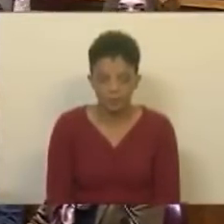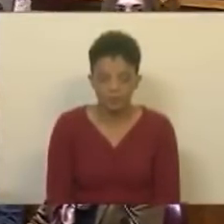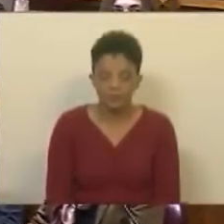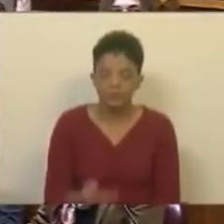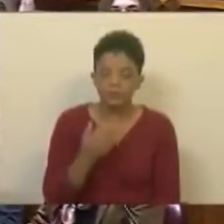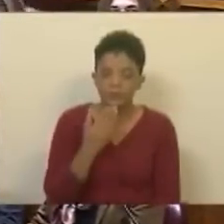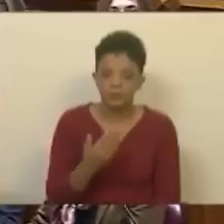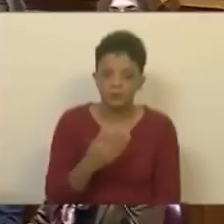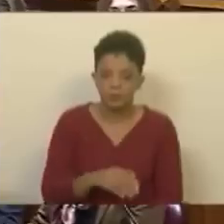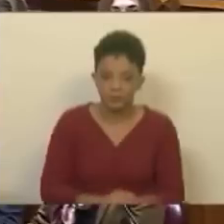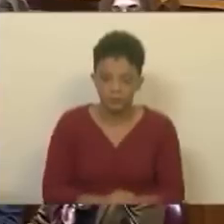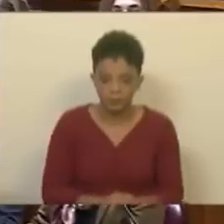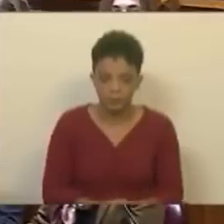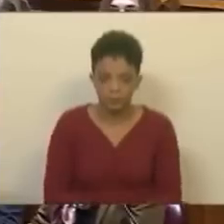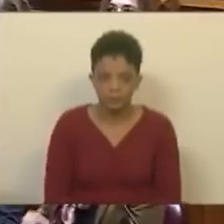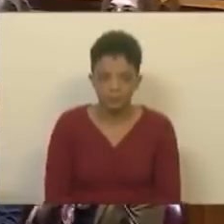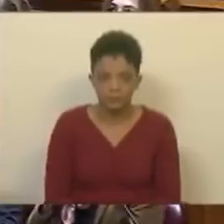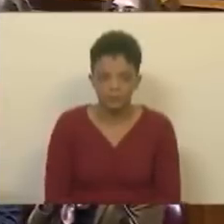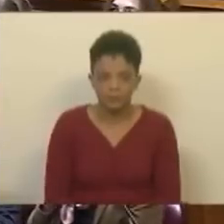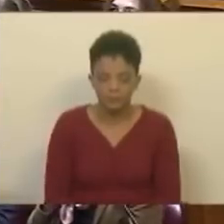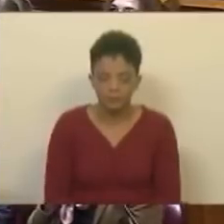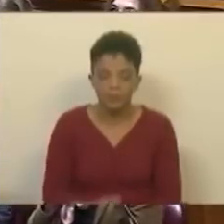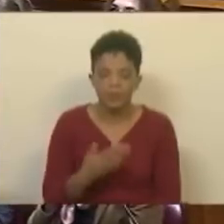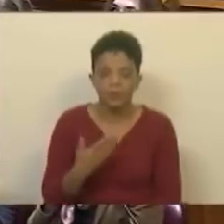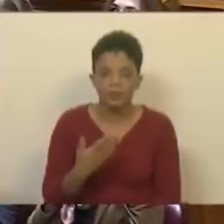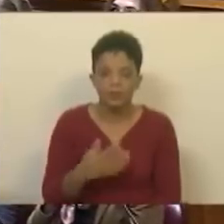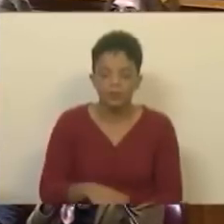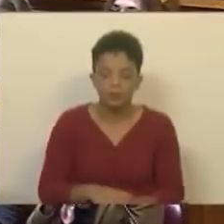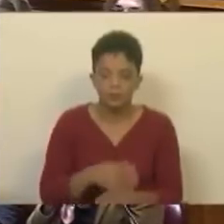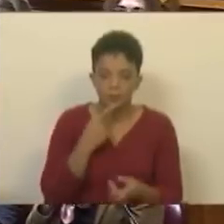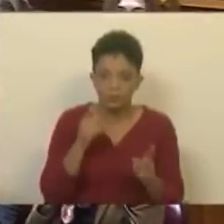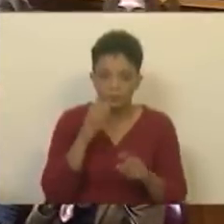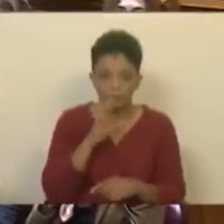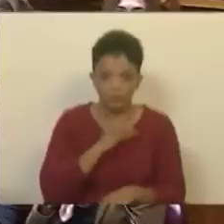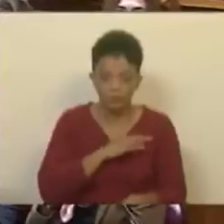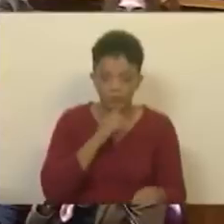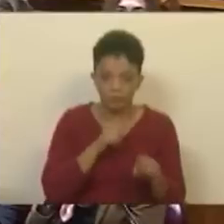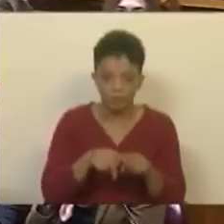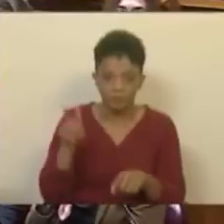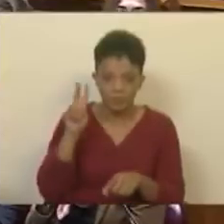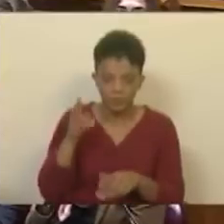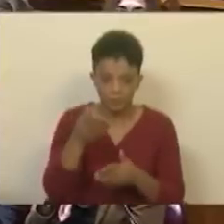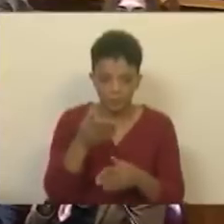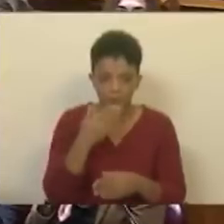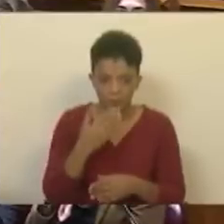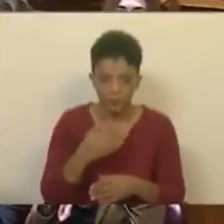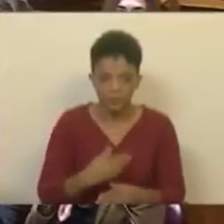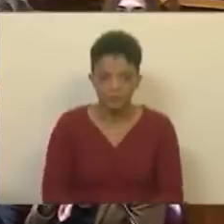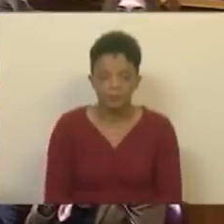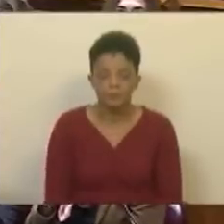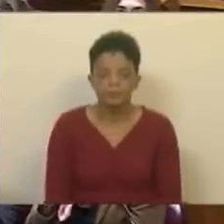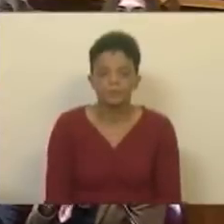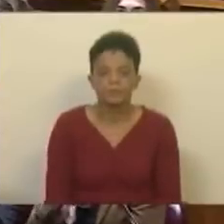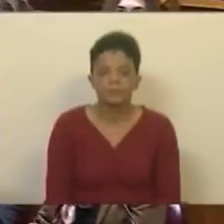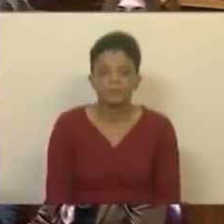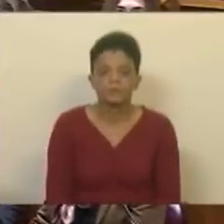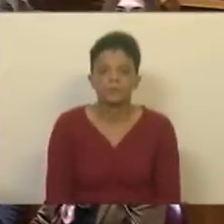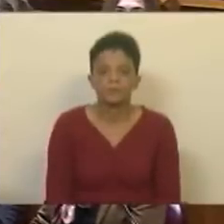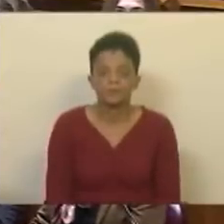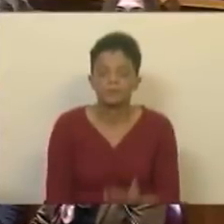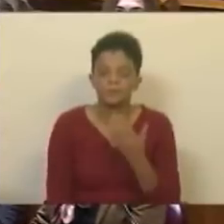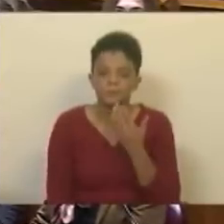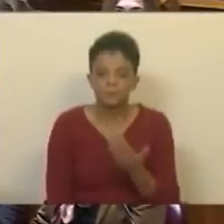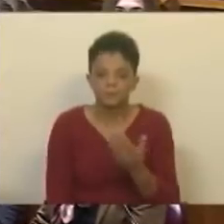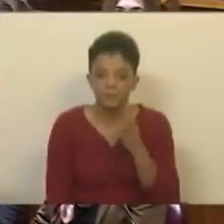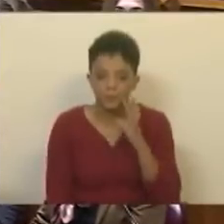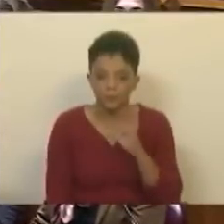Muito obrigado para usar eh vai usar agora da palavra do novo senhor Deputado Joaquim merenda Sarmento do PSC faz favor Muito